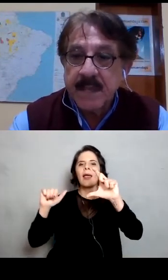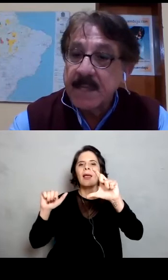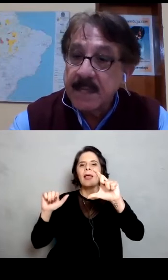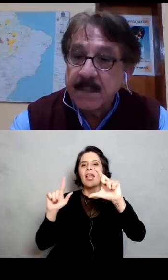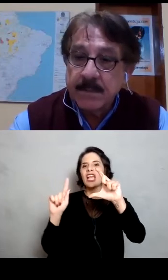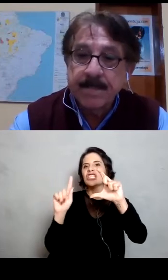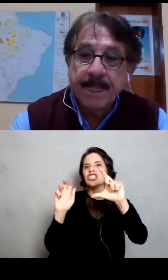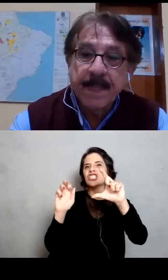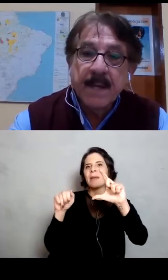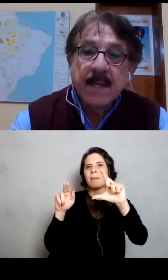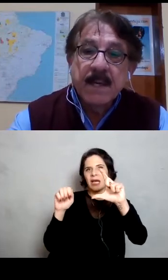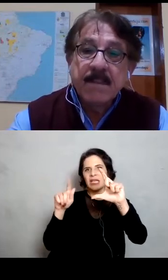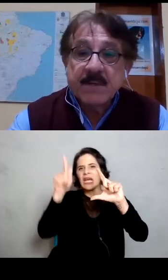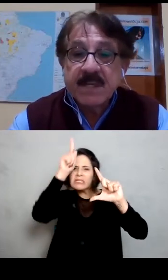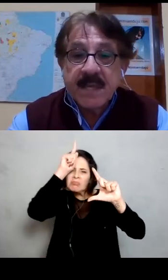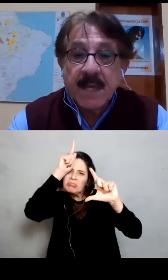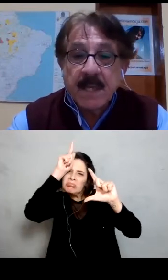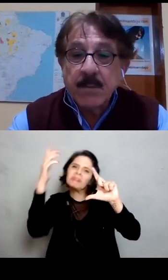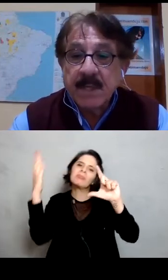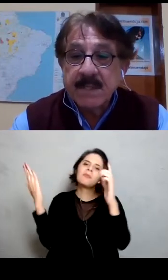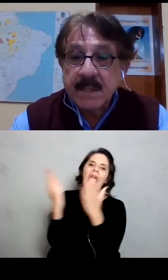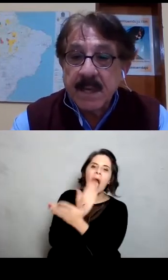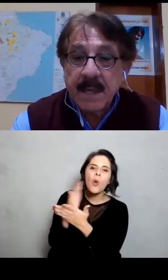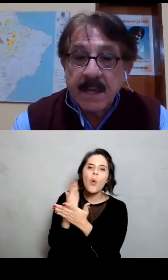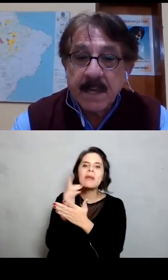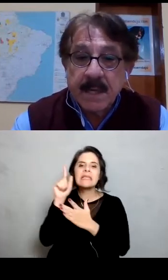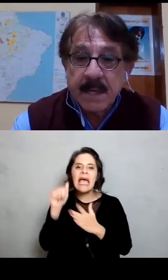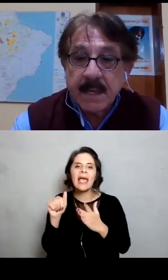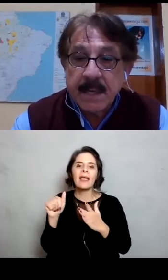francês e italiano, mas vocês têm línguas